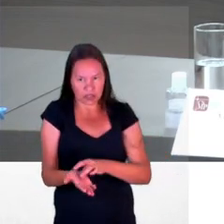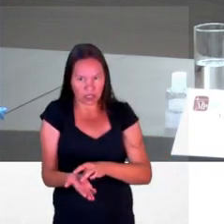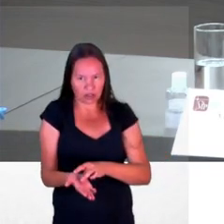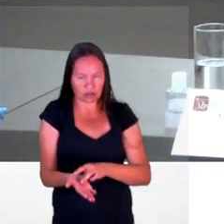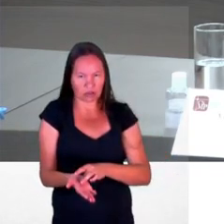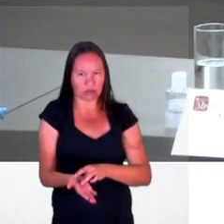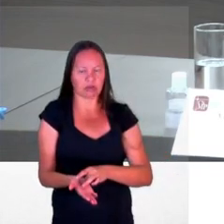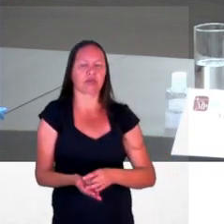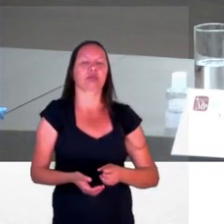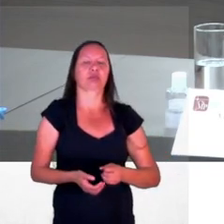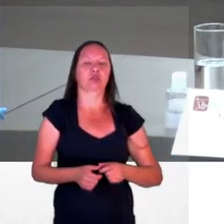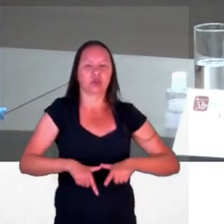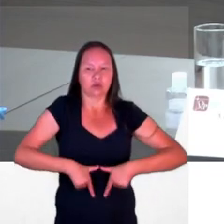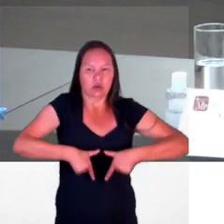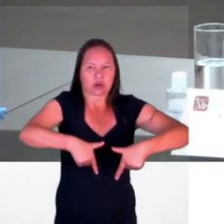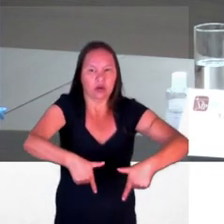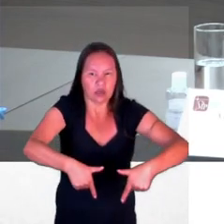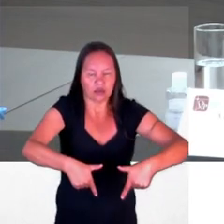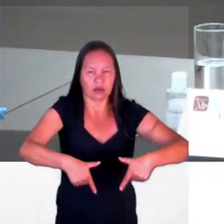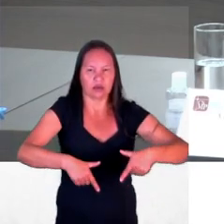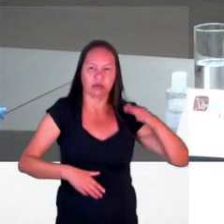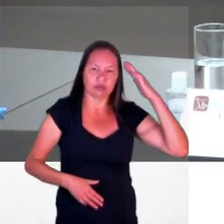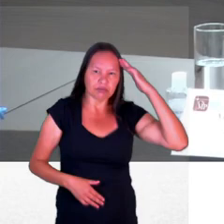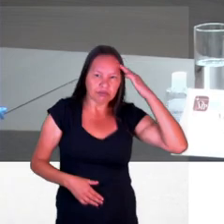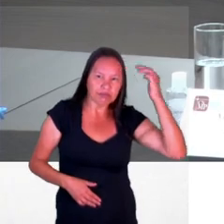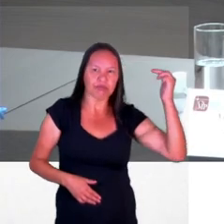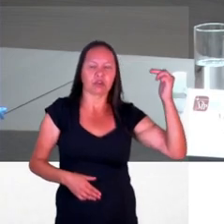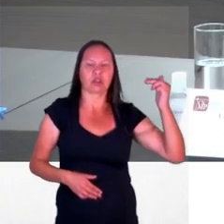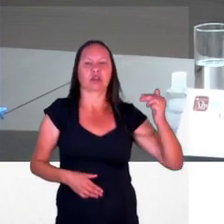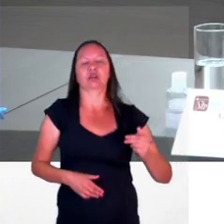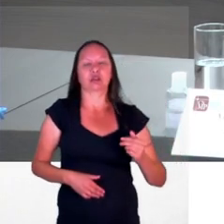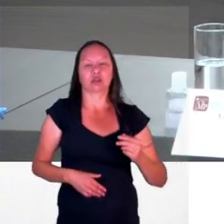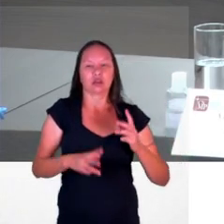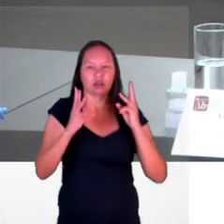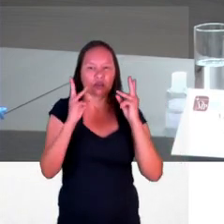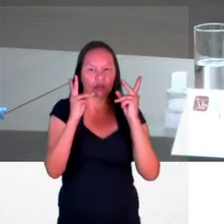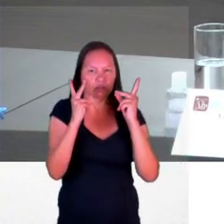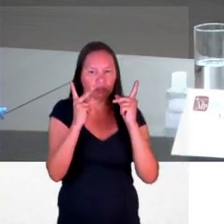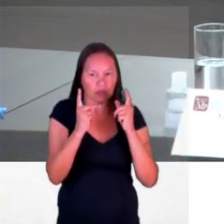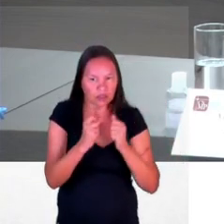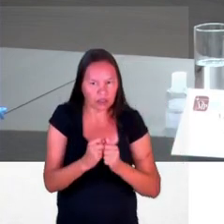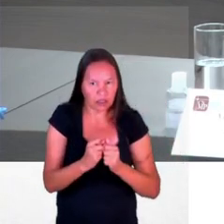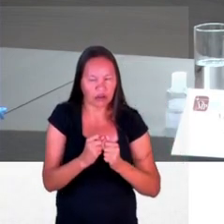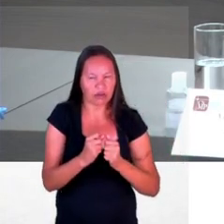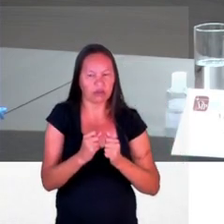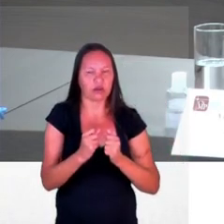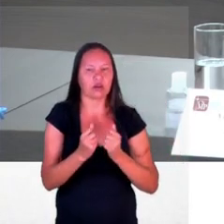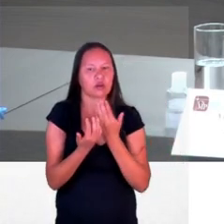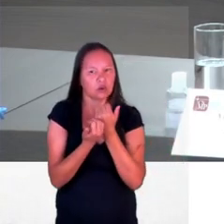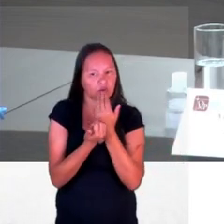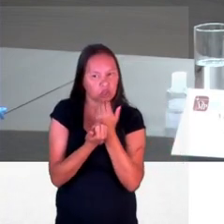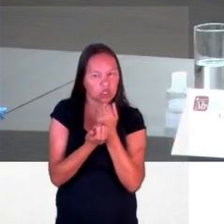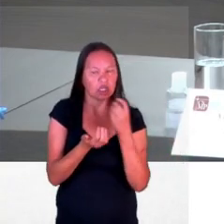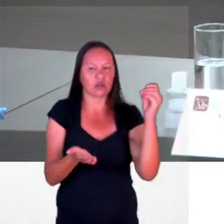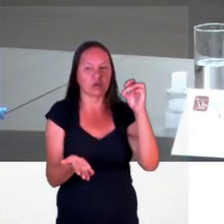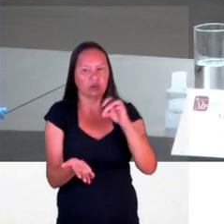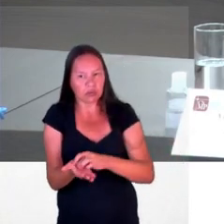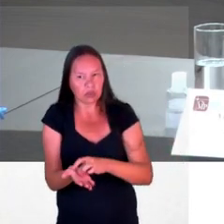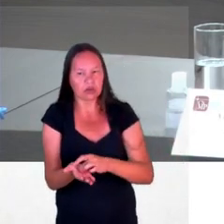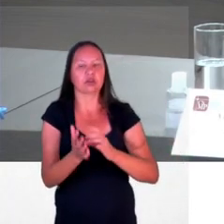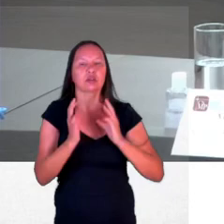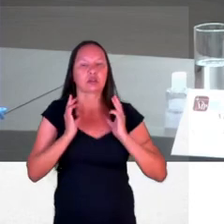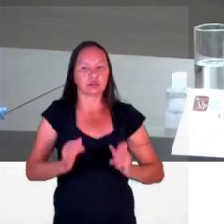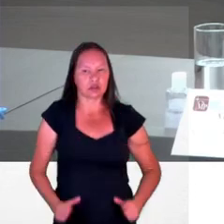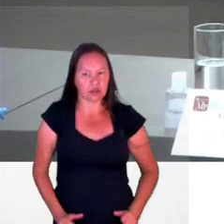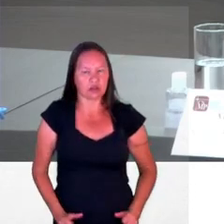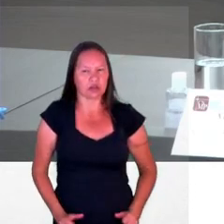Dom Mauro em sua sabedoria quando explicava para as gentes o direito humano Alimentação adequada ele dizia